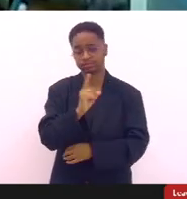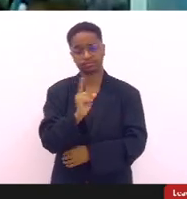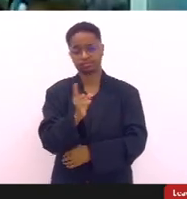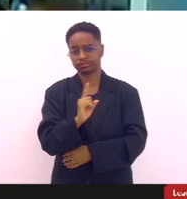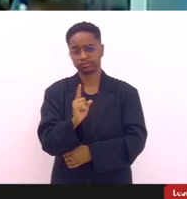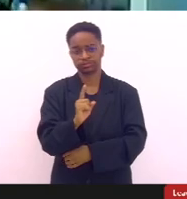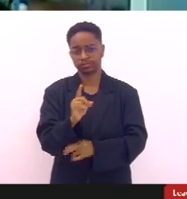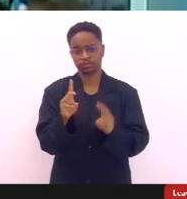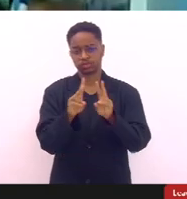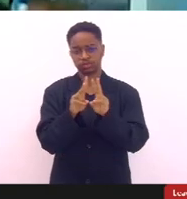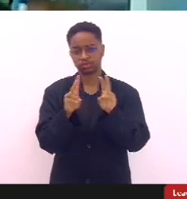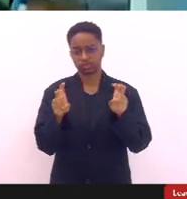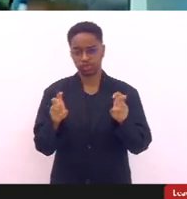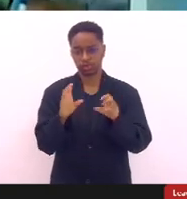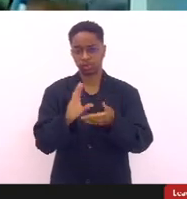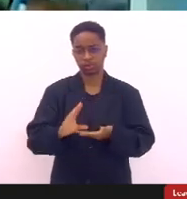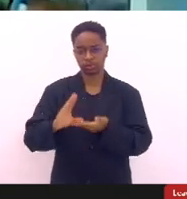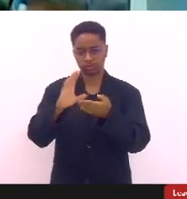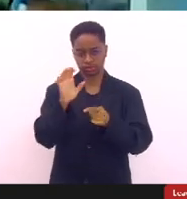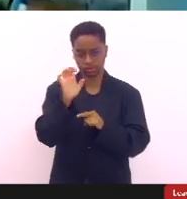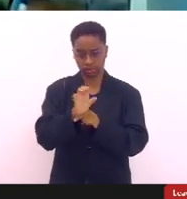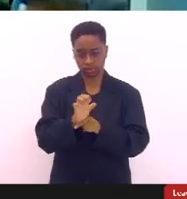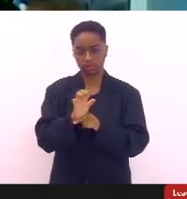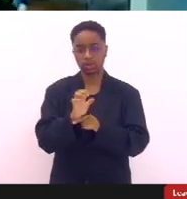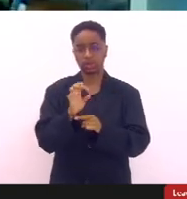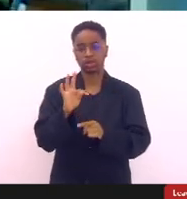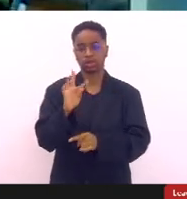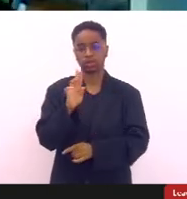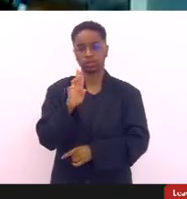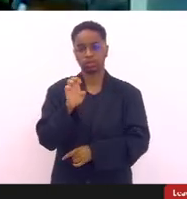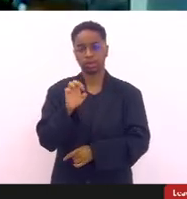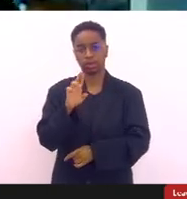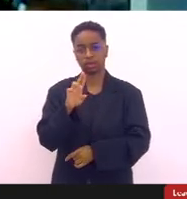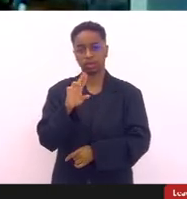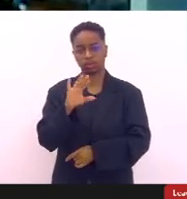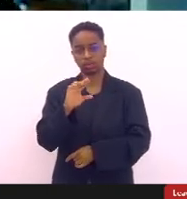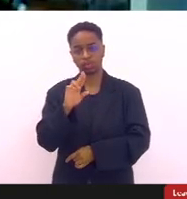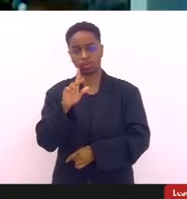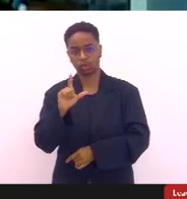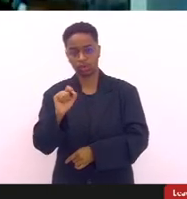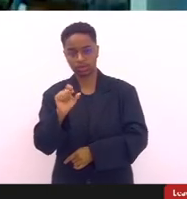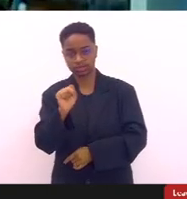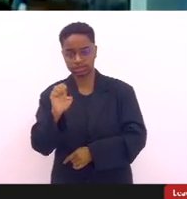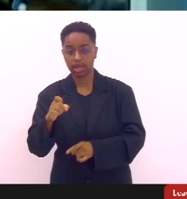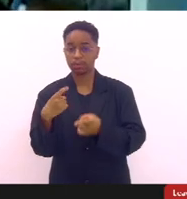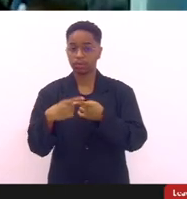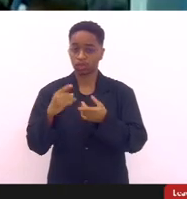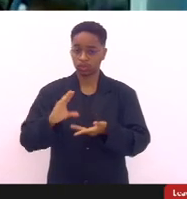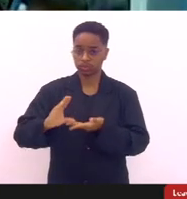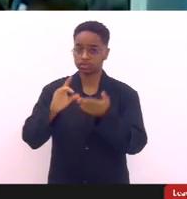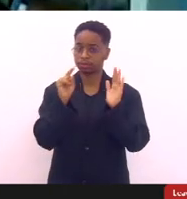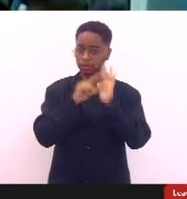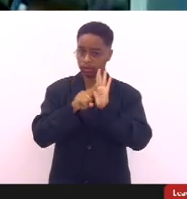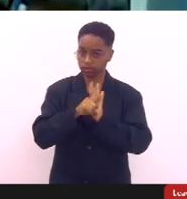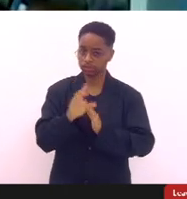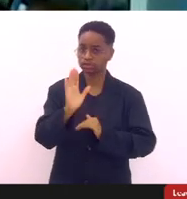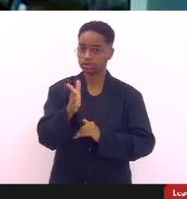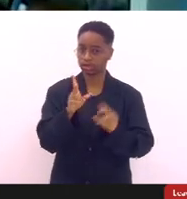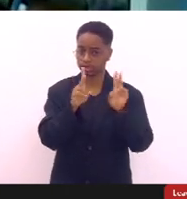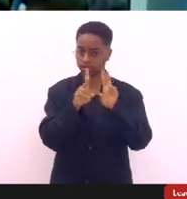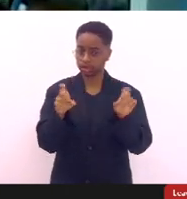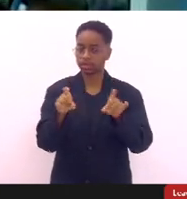Com relação ao Conselho Estadual de Tuberculose, esse assunto o próprio Conselho já indagou e até foi colocado